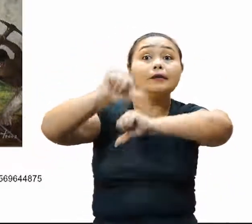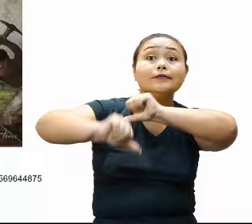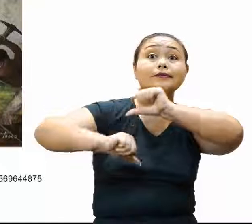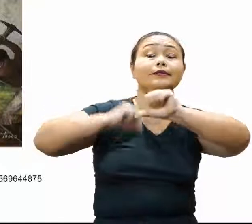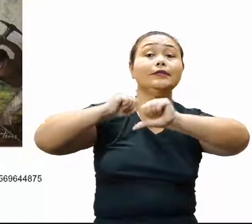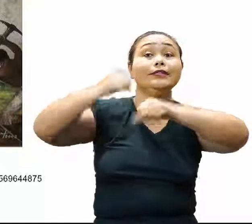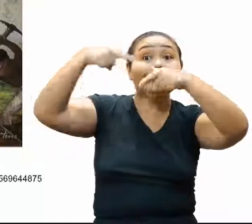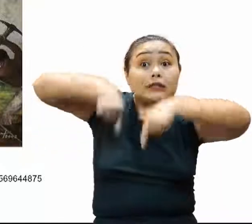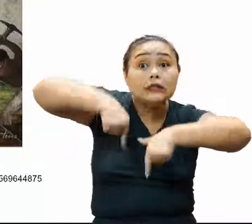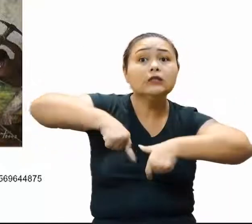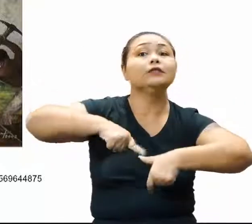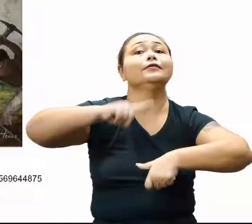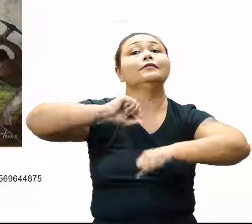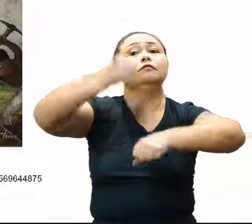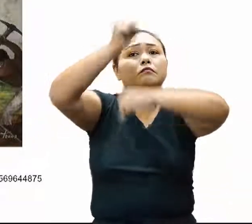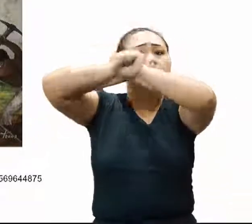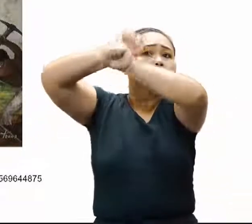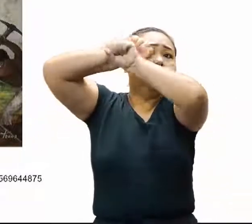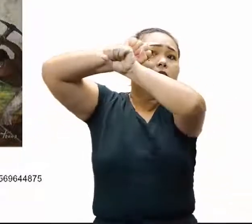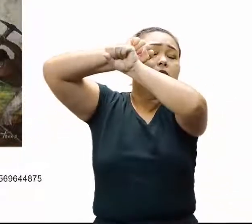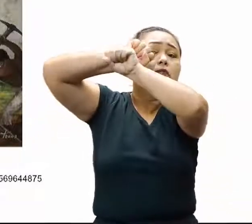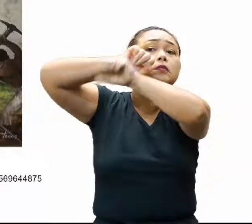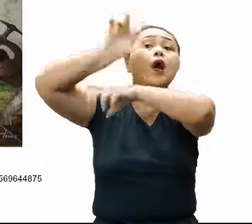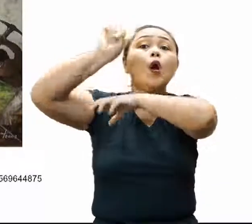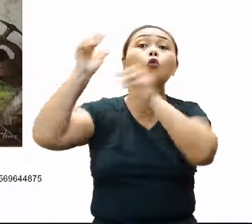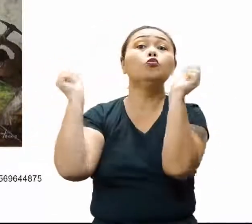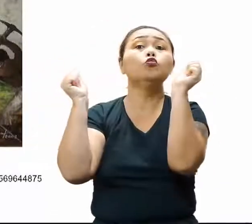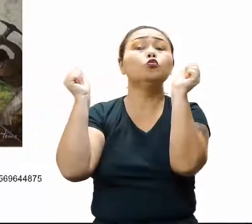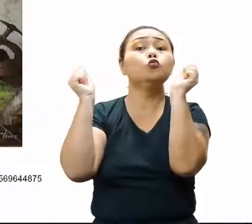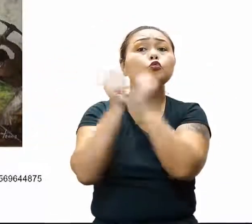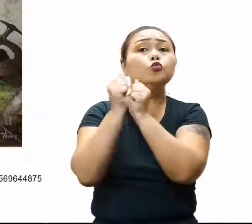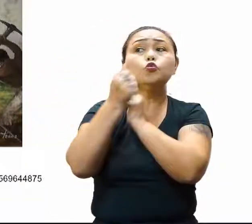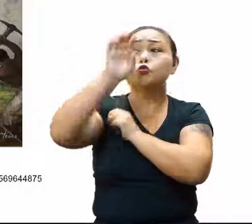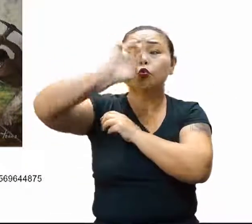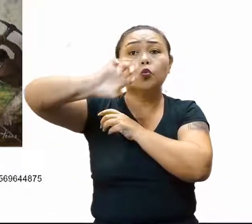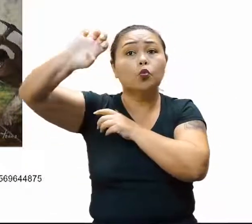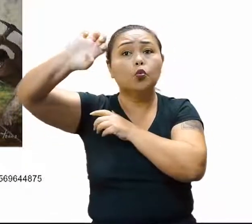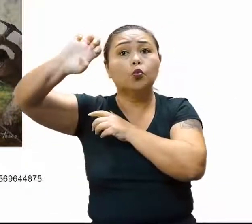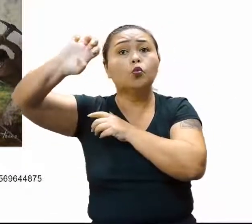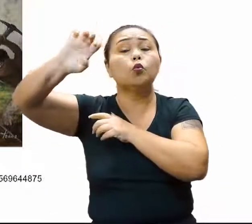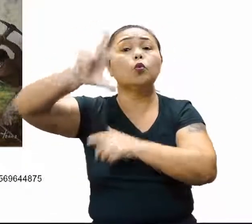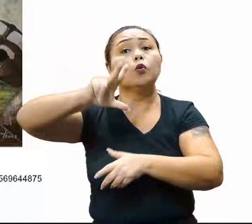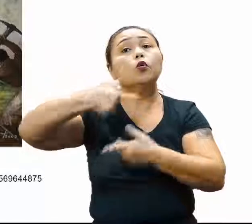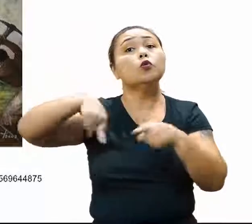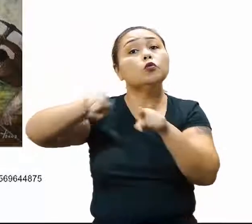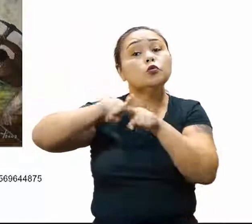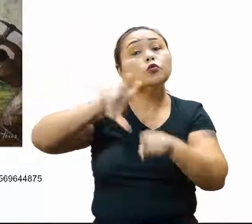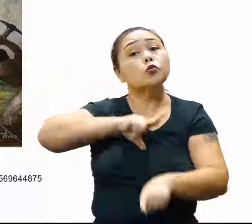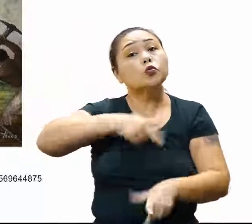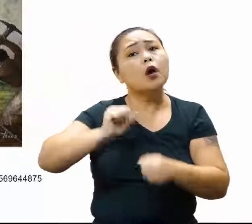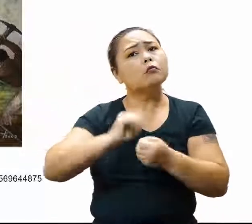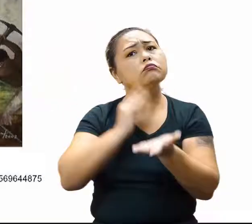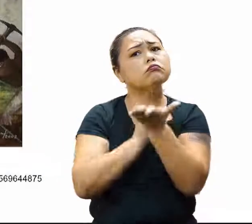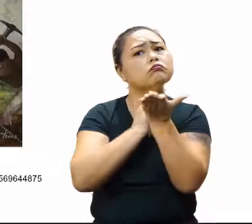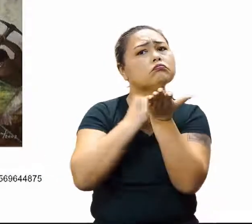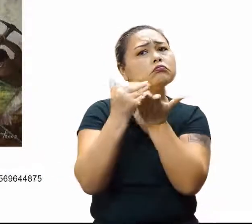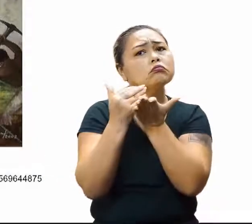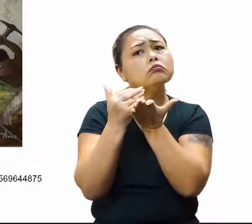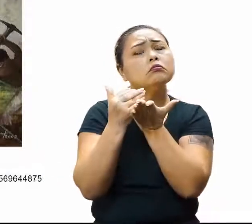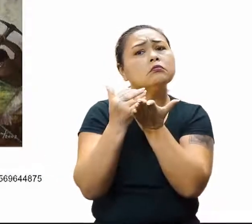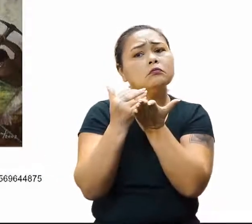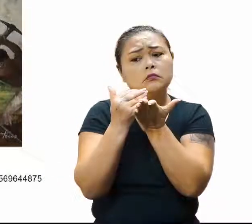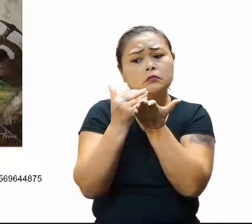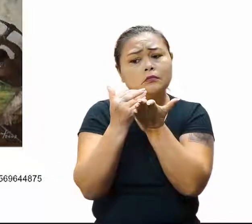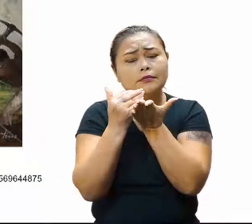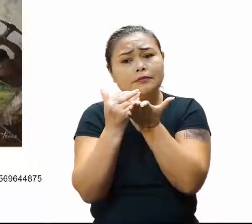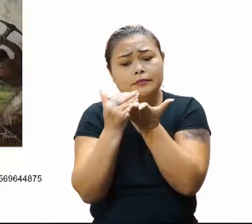certo? E aí, junto com o homem branco, com o europeu, com os portugueses, vão começar então a ter